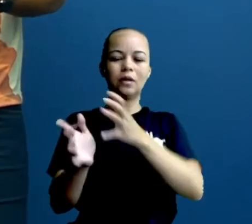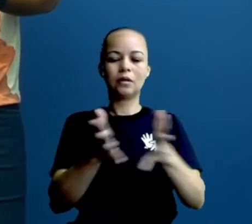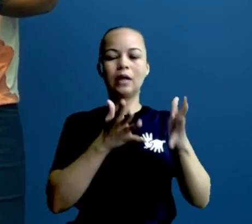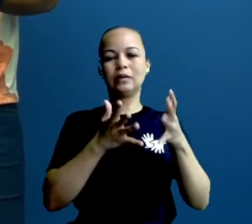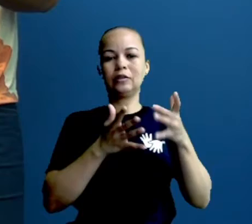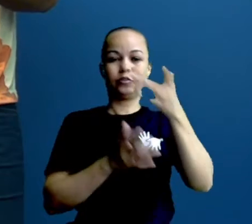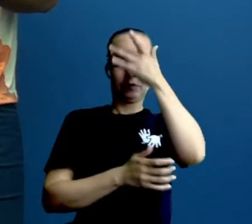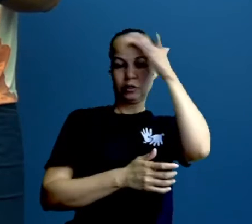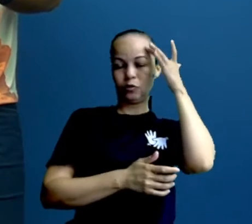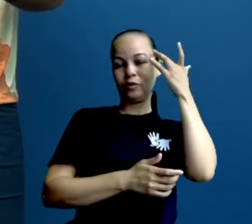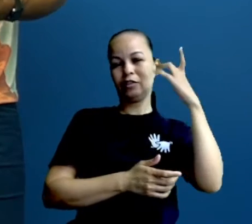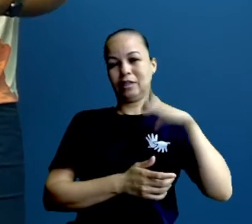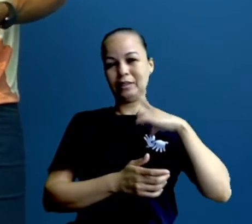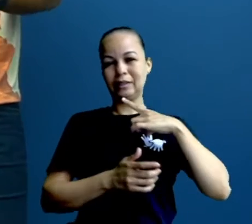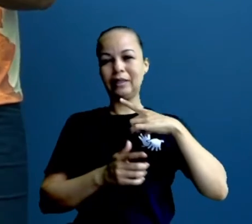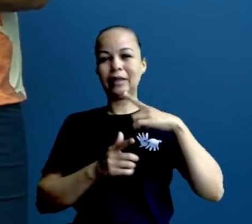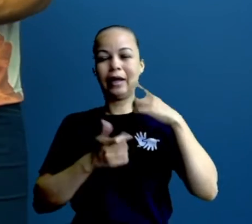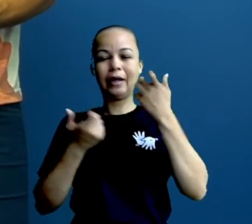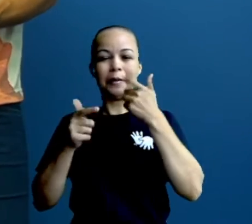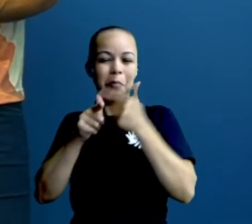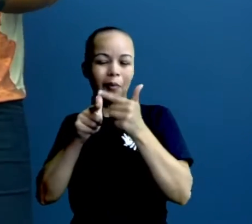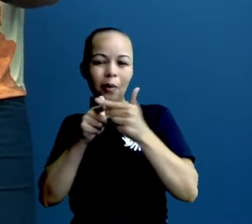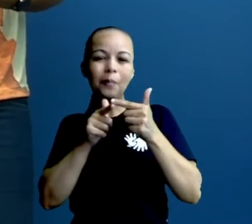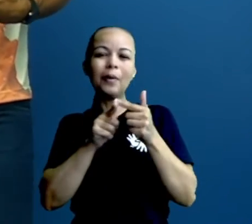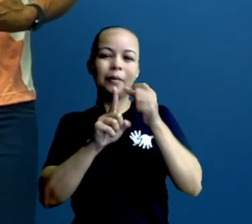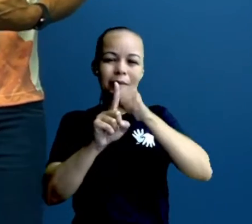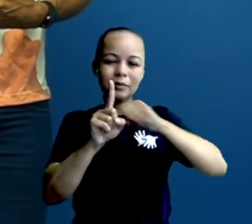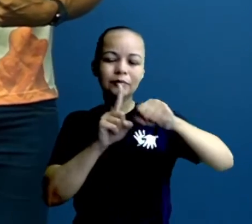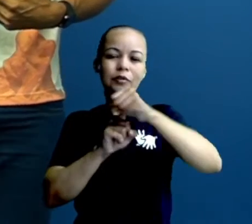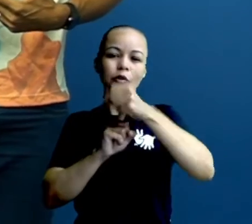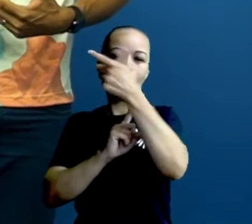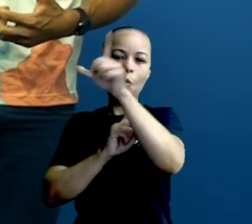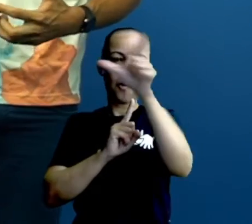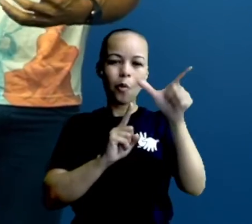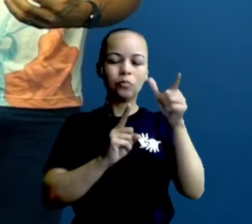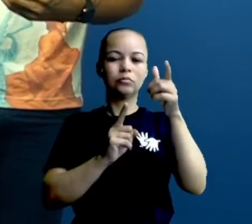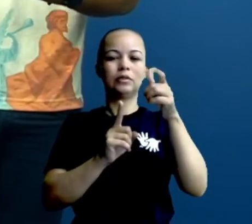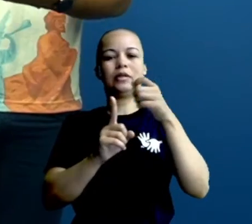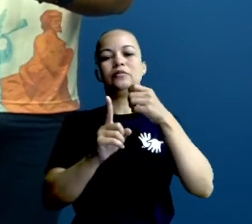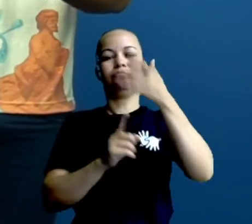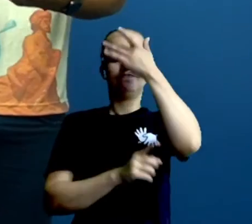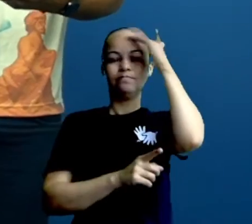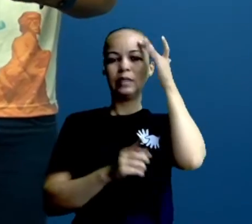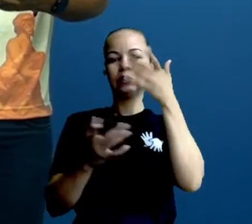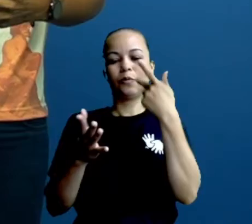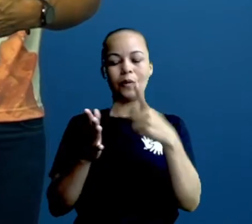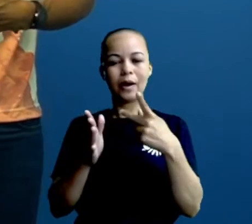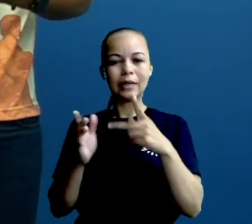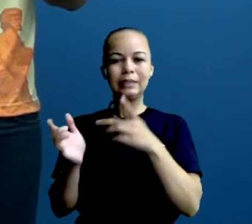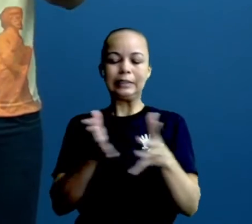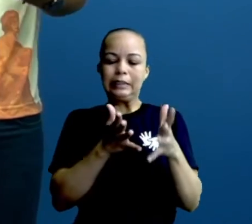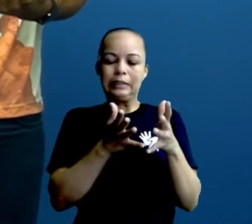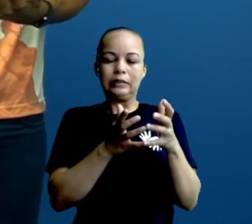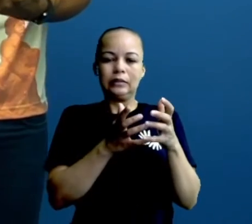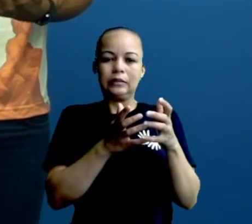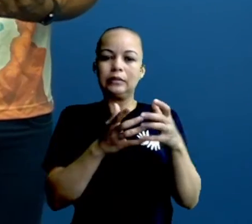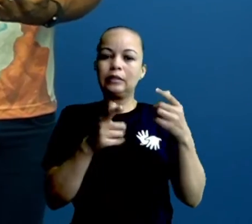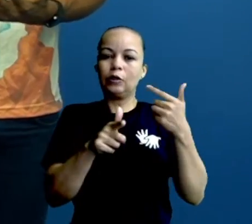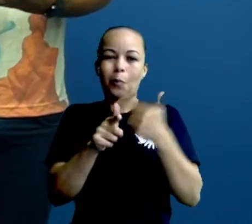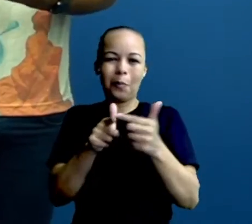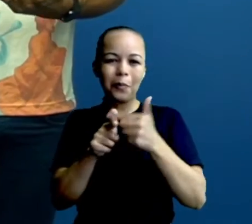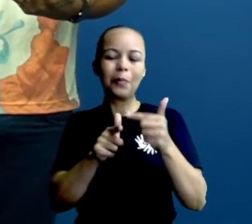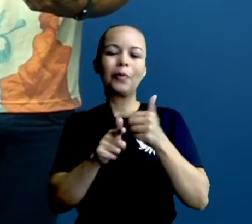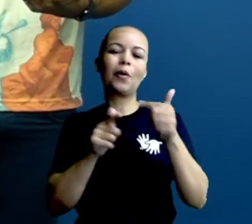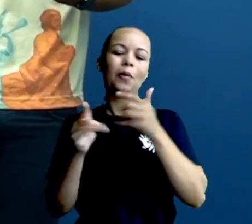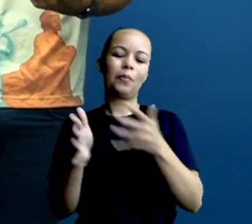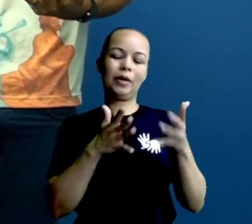têm dificuldade de se socializar com outras pessoas, porque essas drogas acabam afetando,